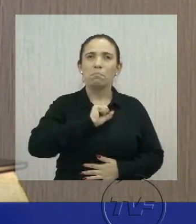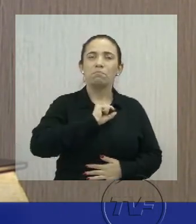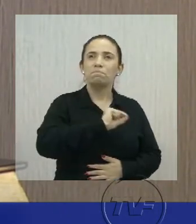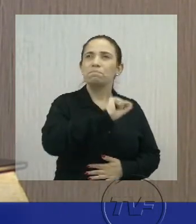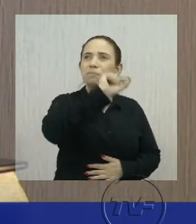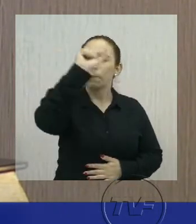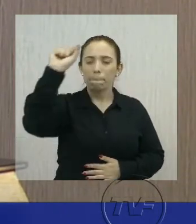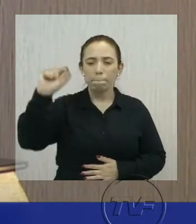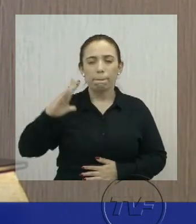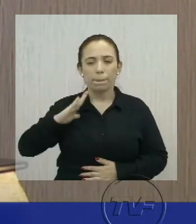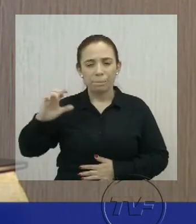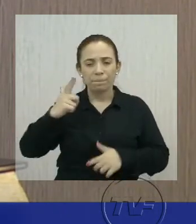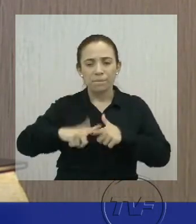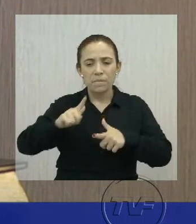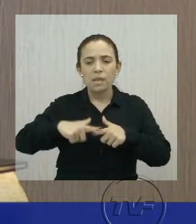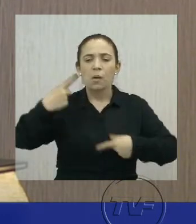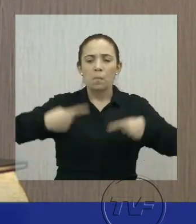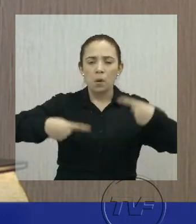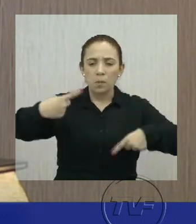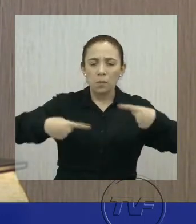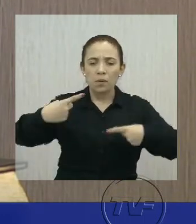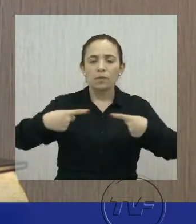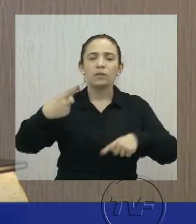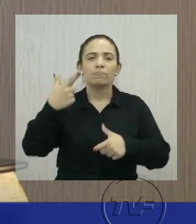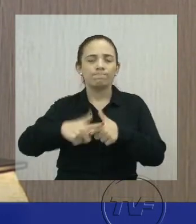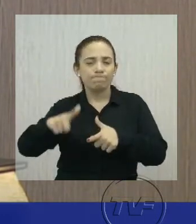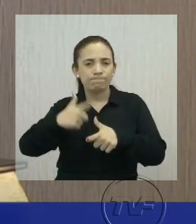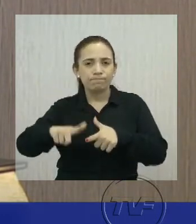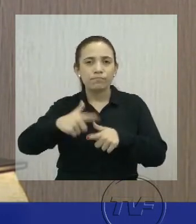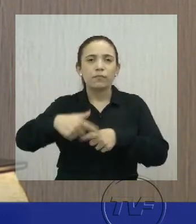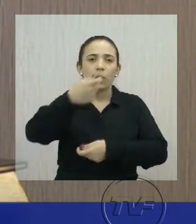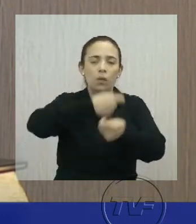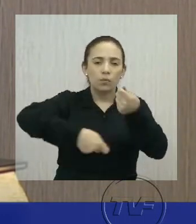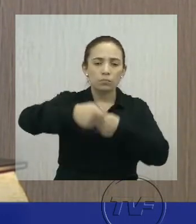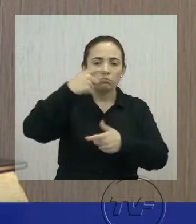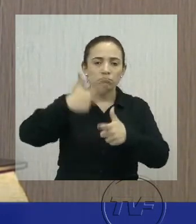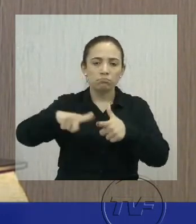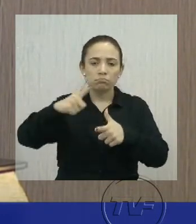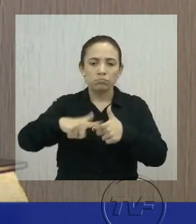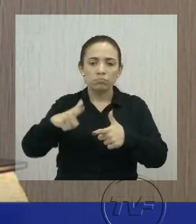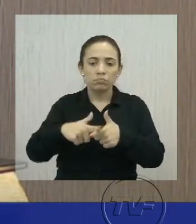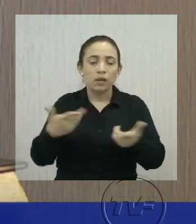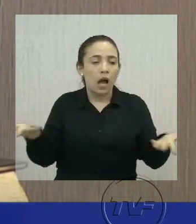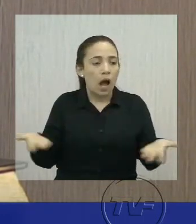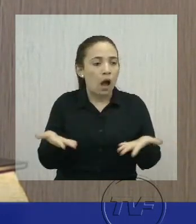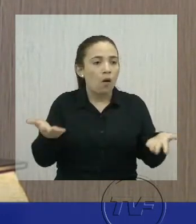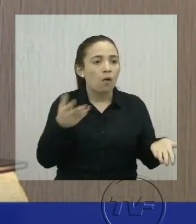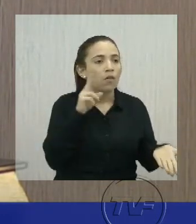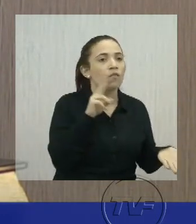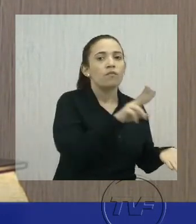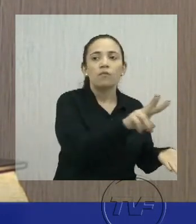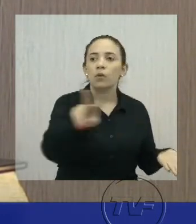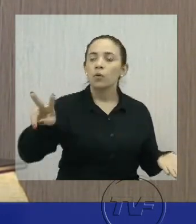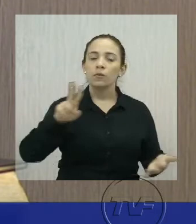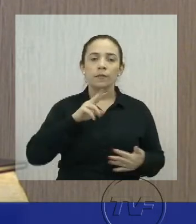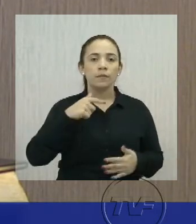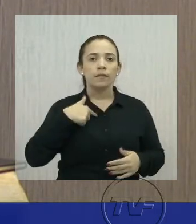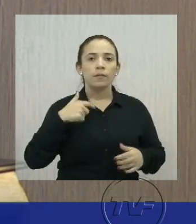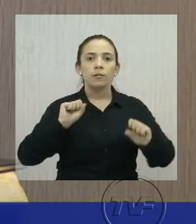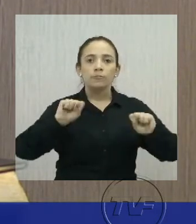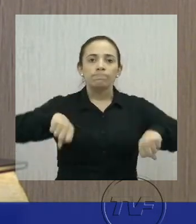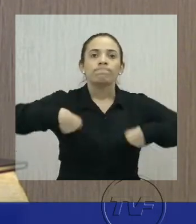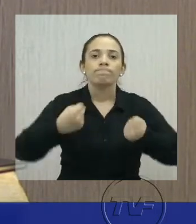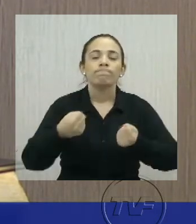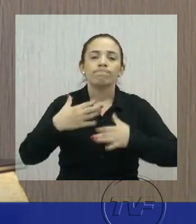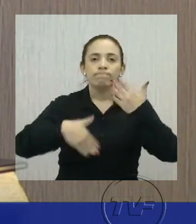crise política, estamos vivendo uma crise econômica e até agora não demonstramos habilidade para responder a essa crítica,